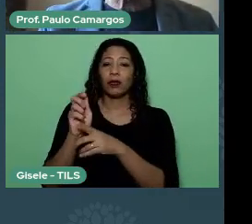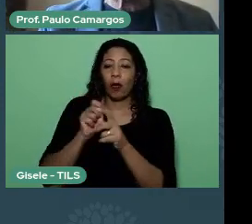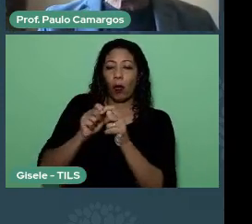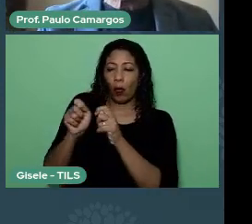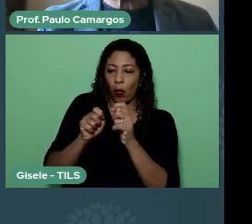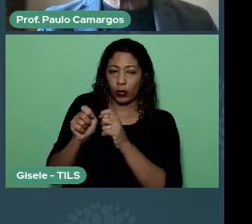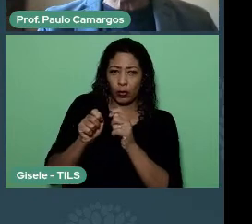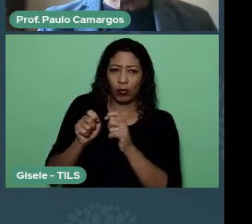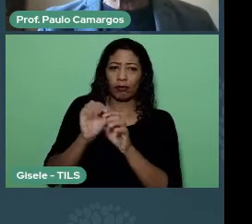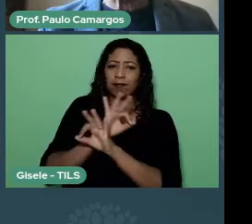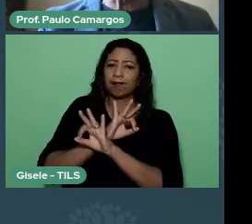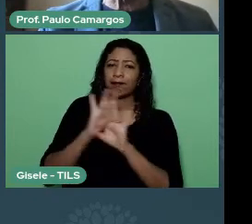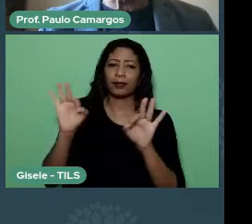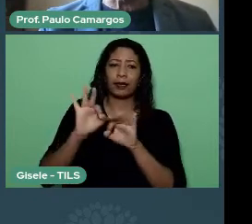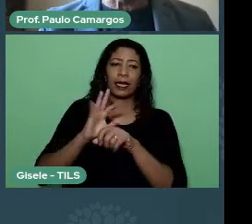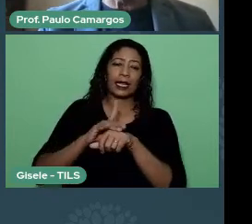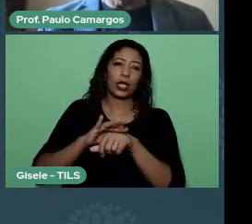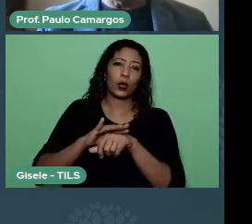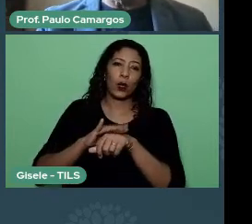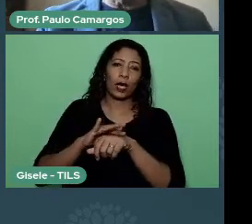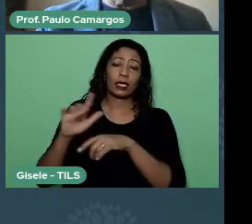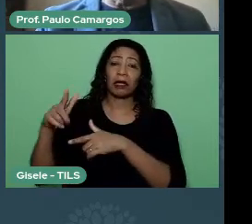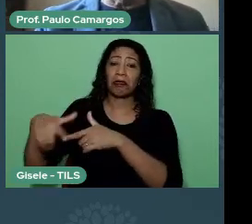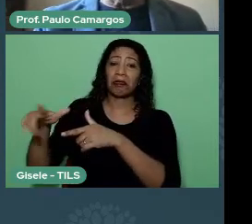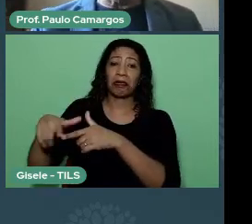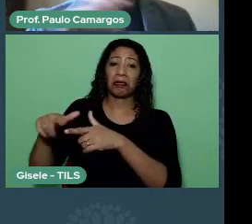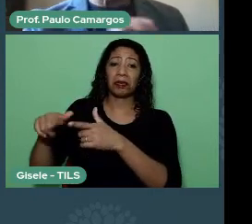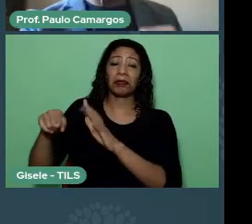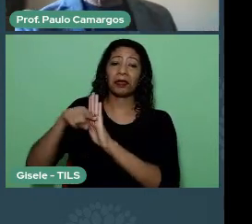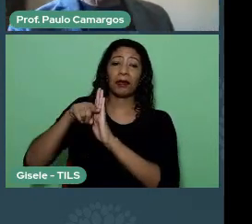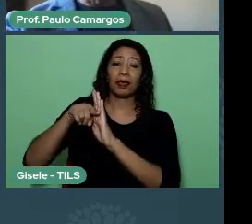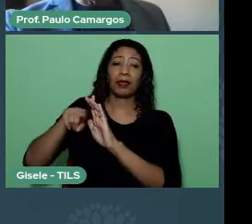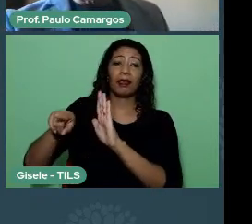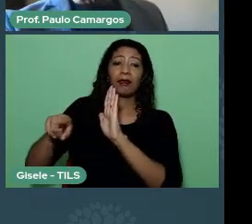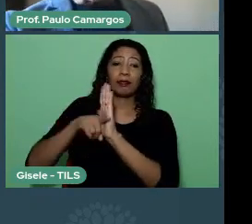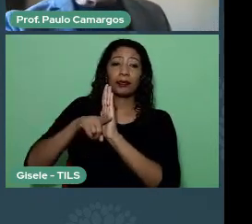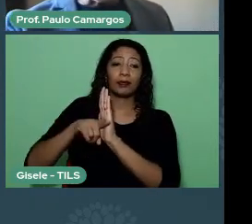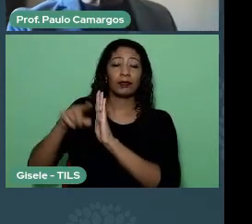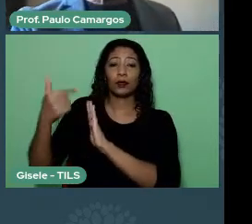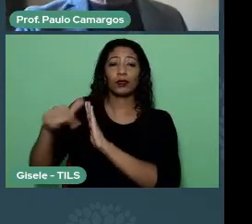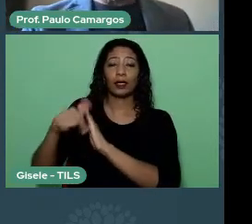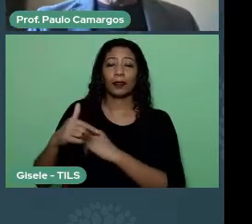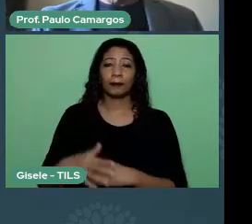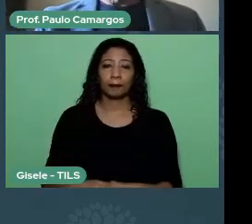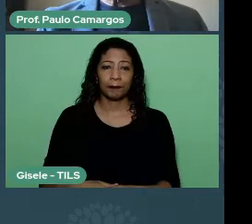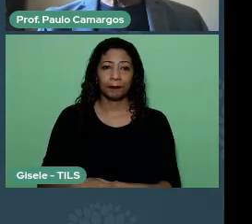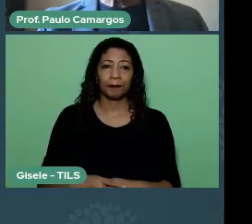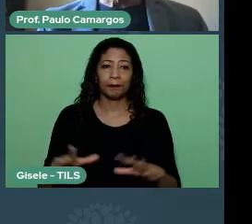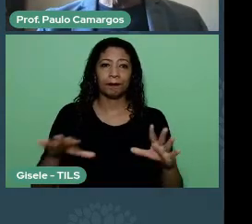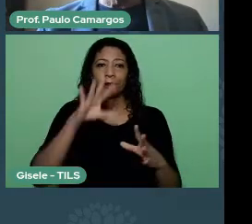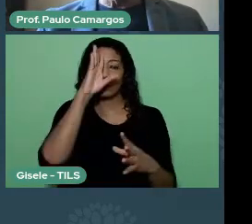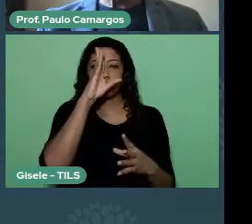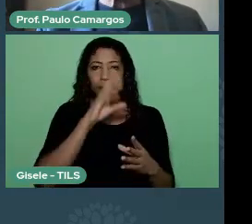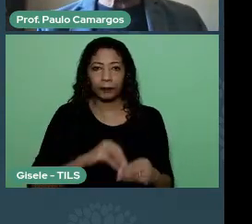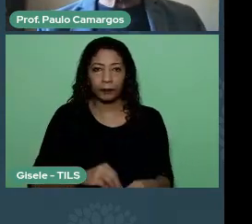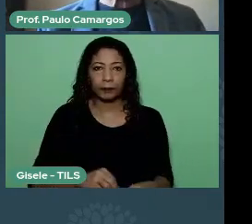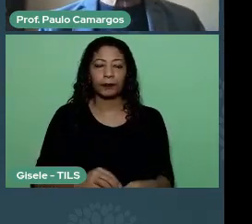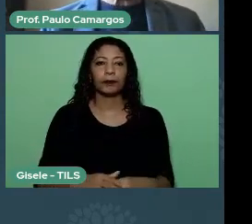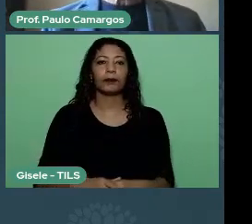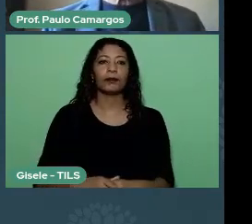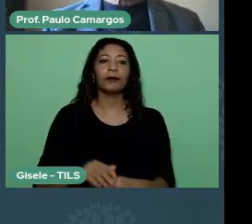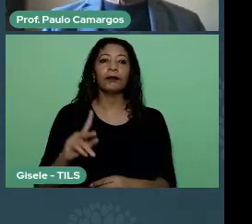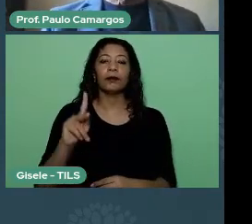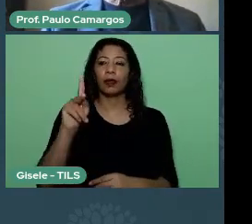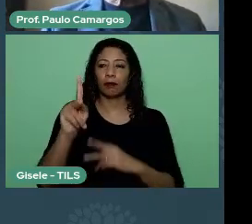ótimo da doença, sem nenhuma repercussão negativa para a criança. Para finalizar, entre os leigos